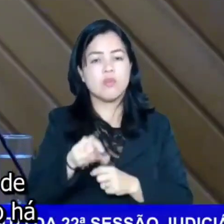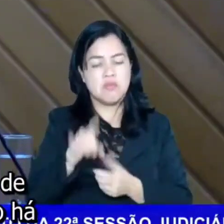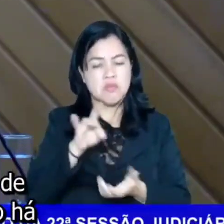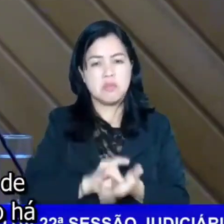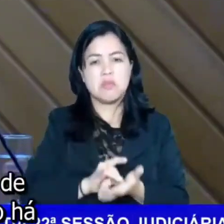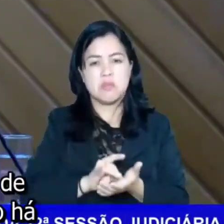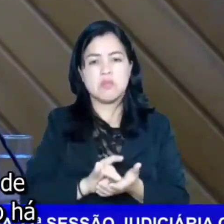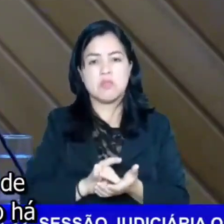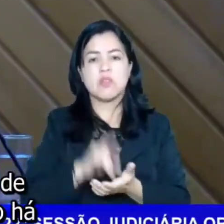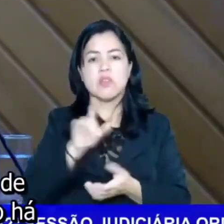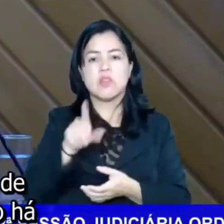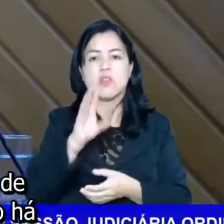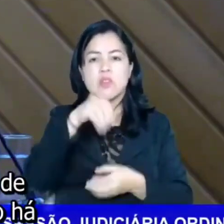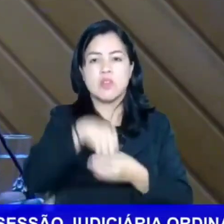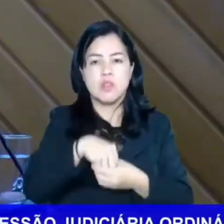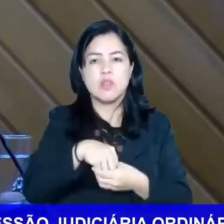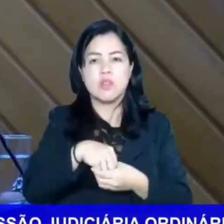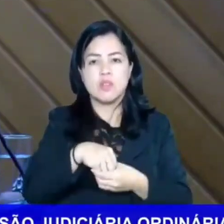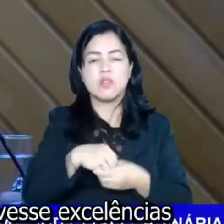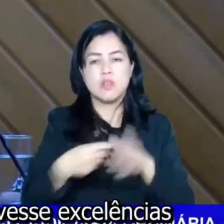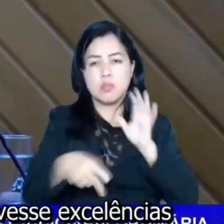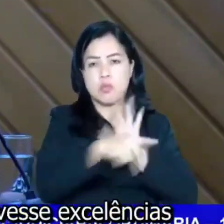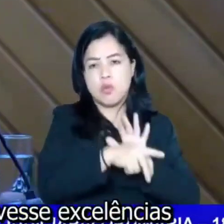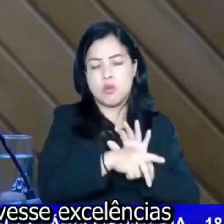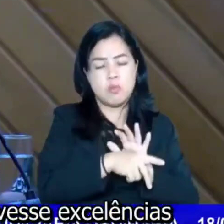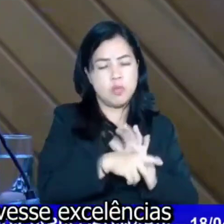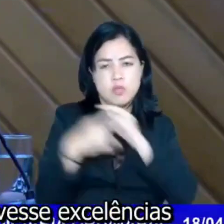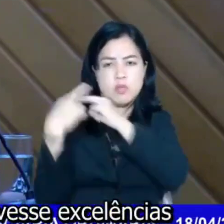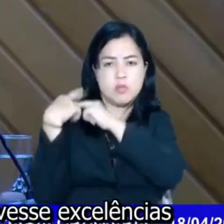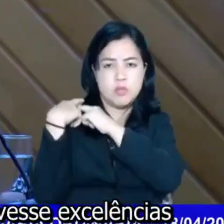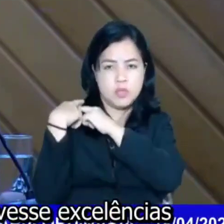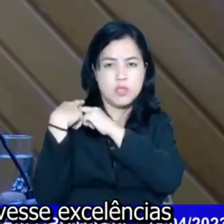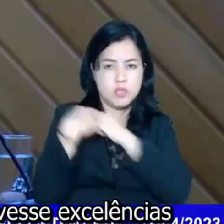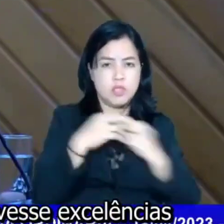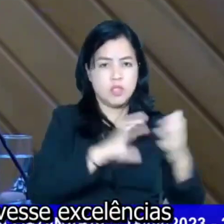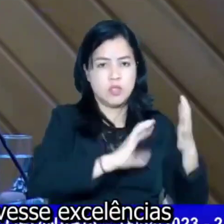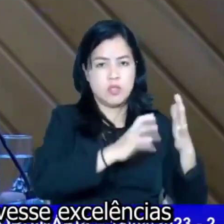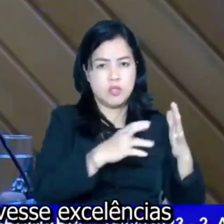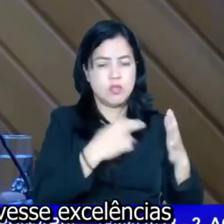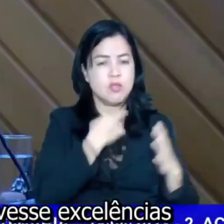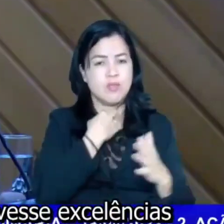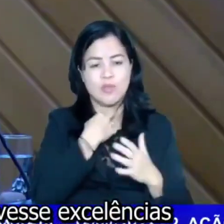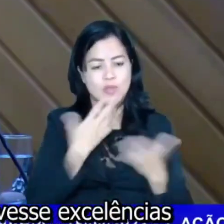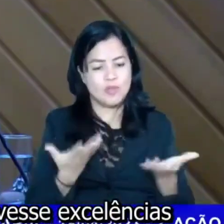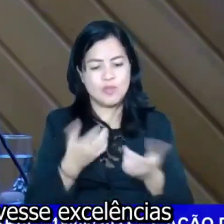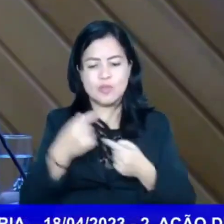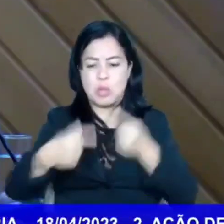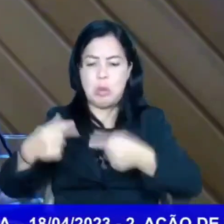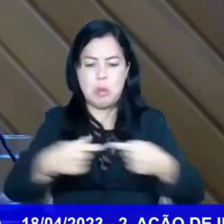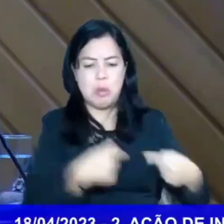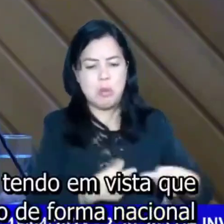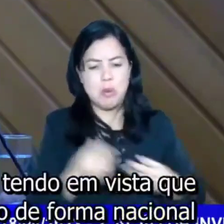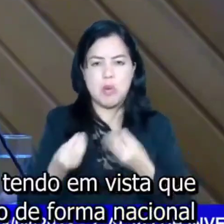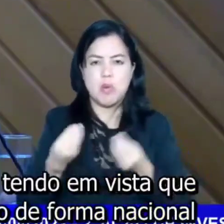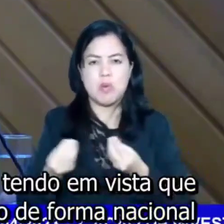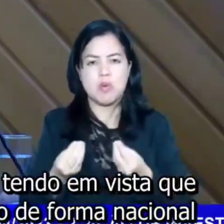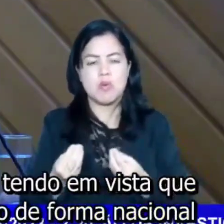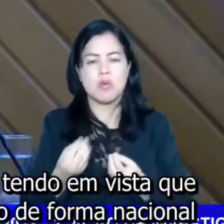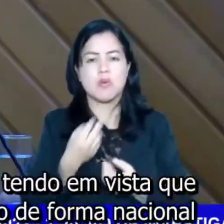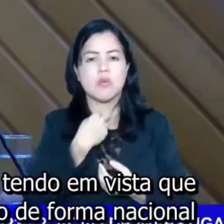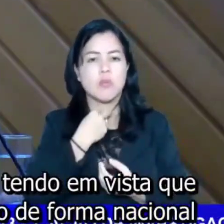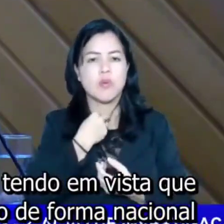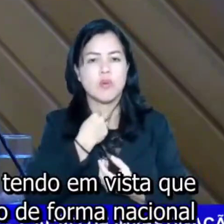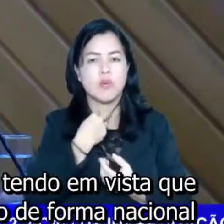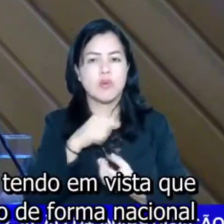fato é interna corporis do partido. Não há como se discutir isso em AGE. E mesmo que tivesse, excelências, não seria